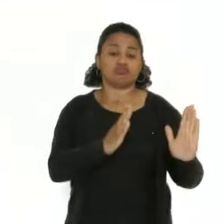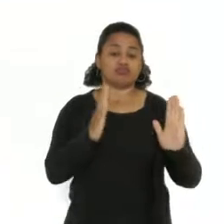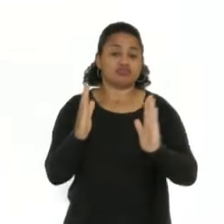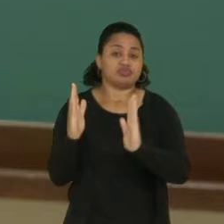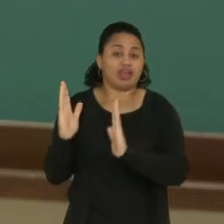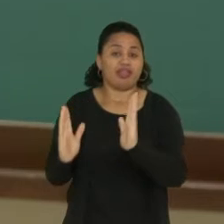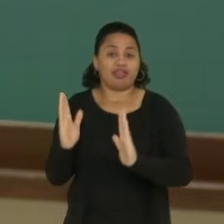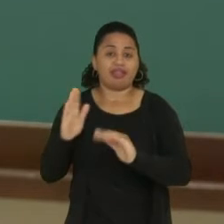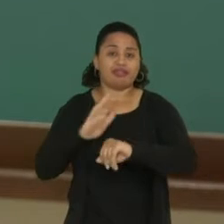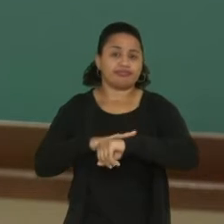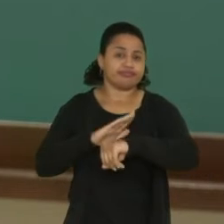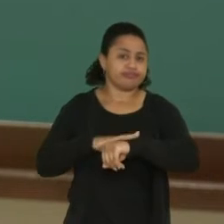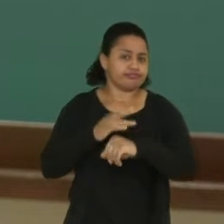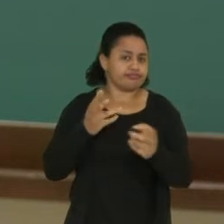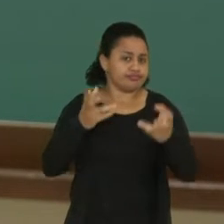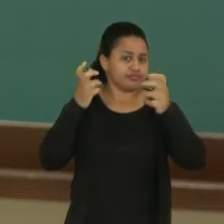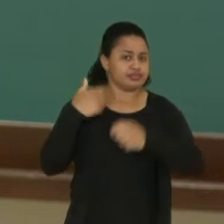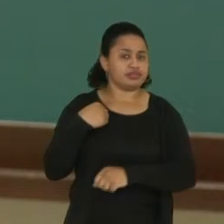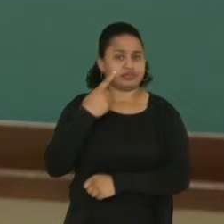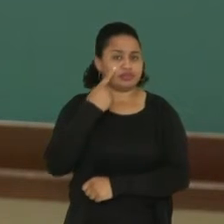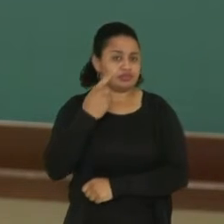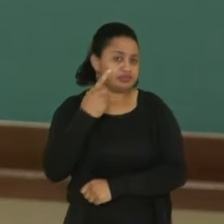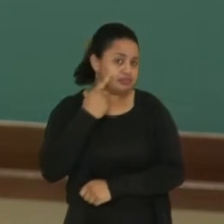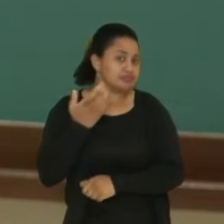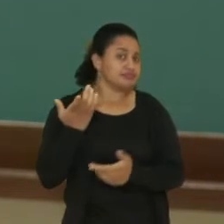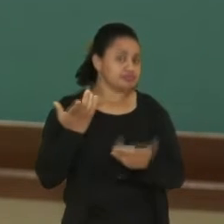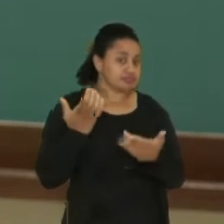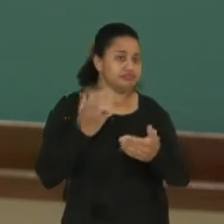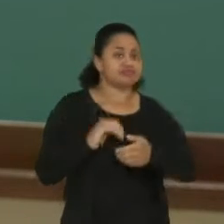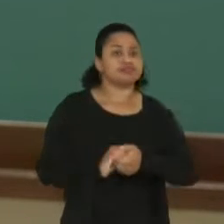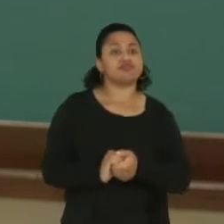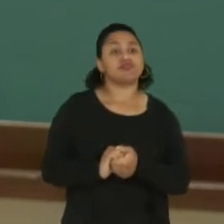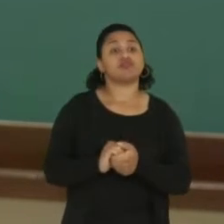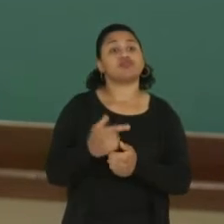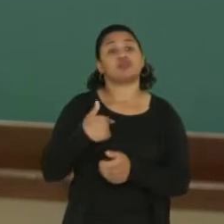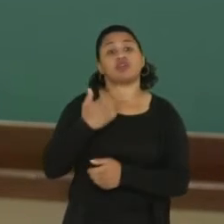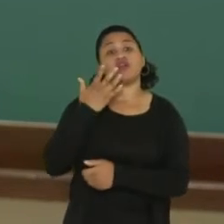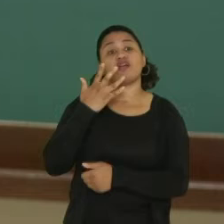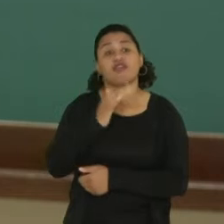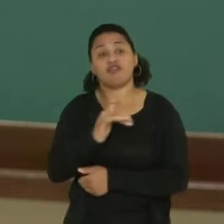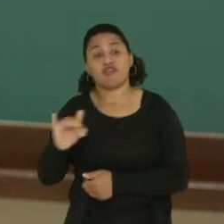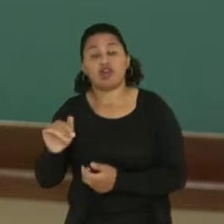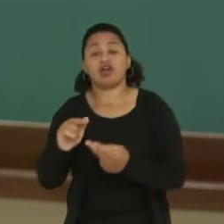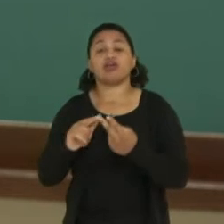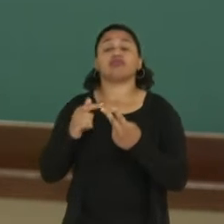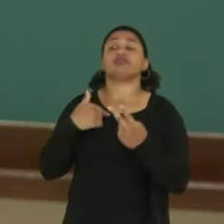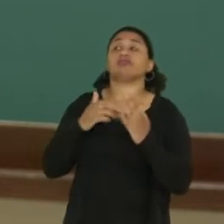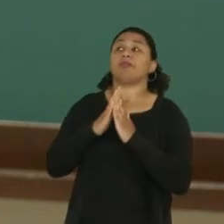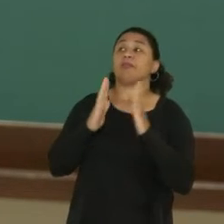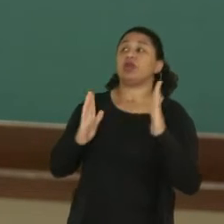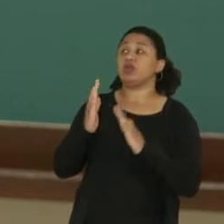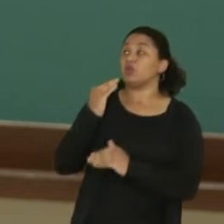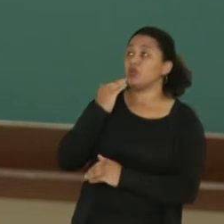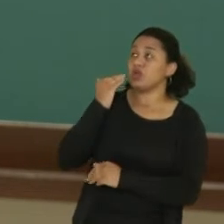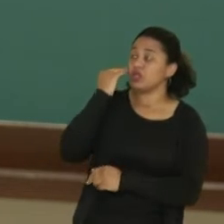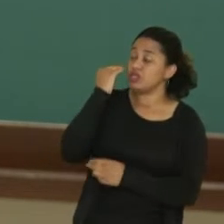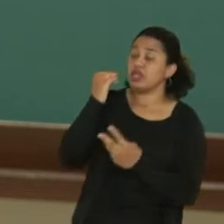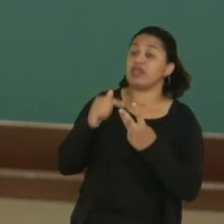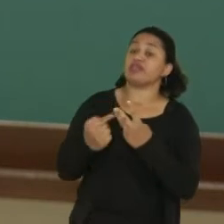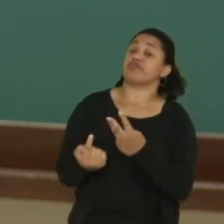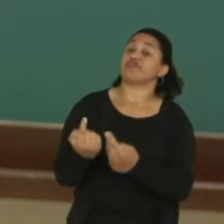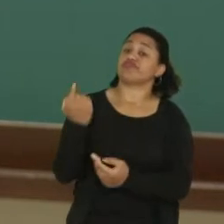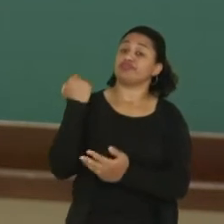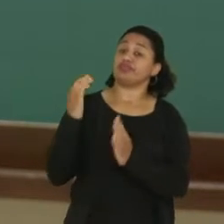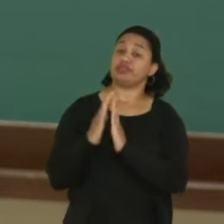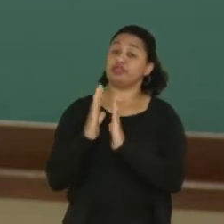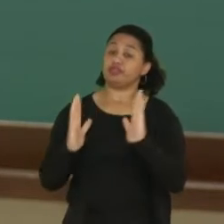Olha que interessante isso para você já anotar aí. Na infância, na adolescência, naquela